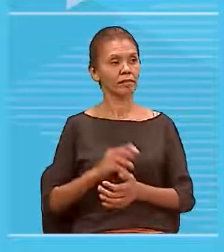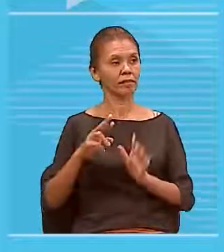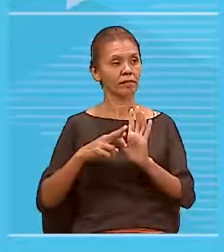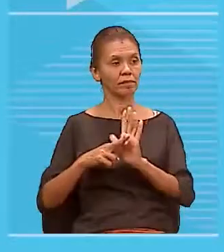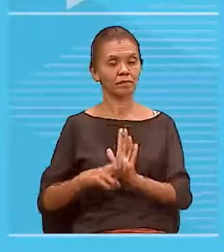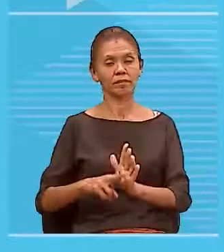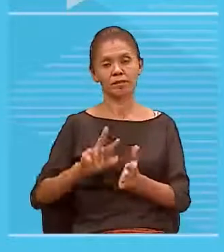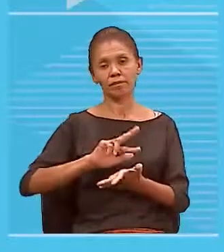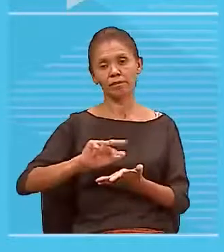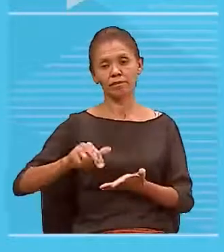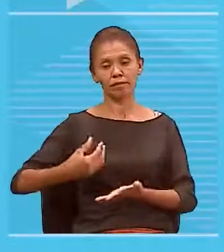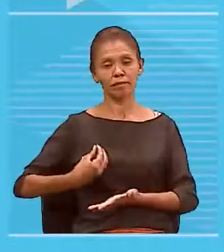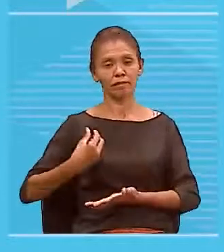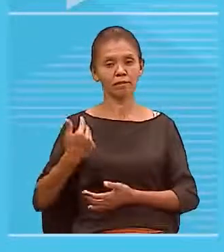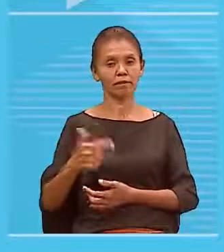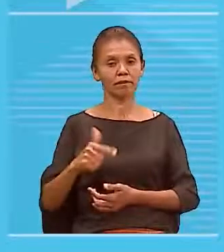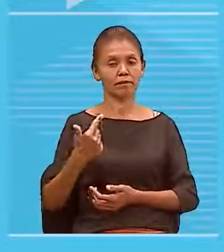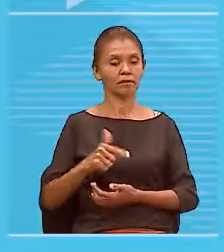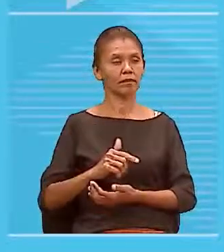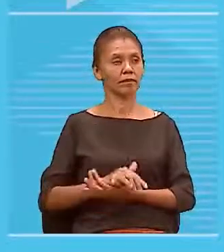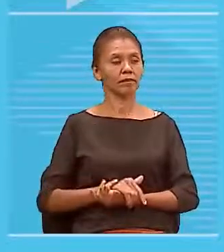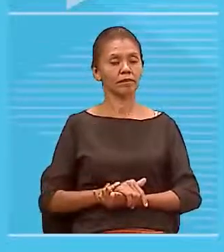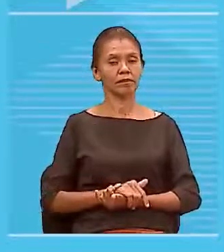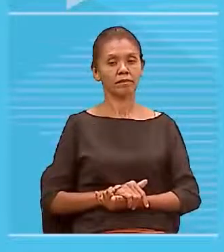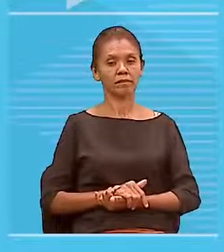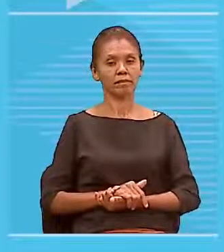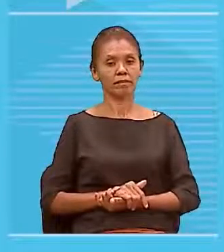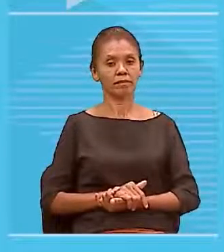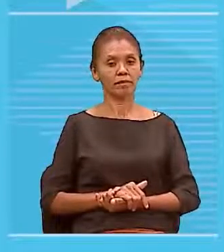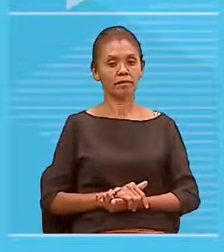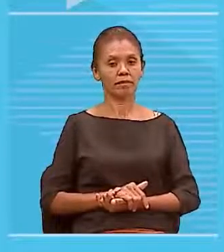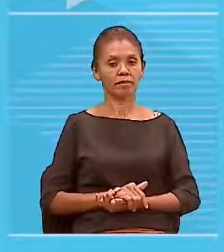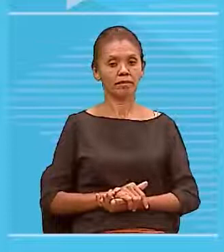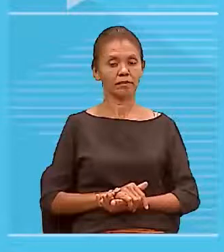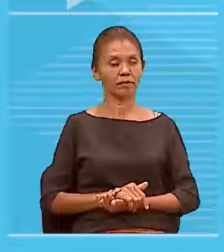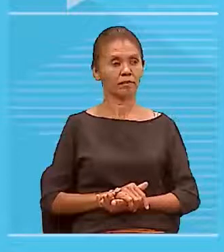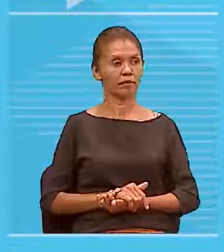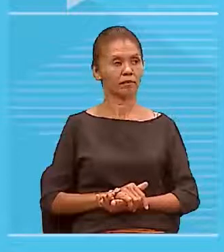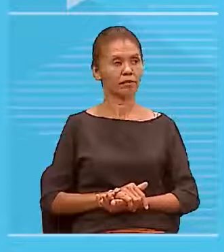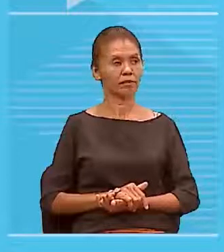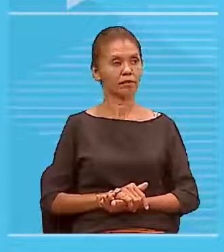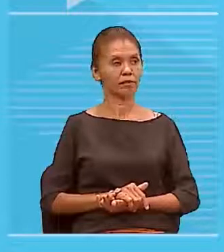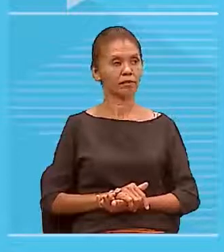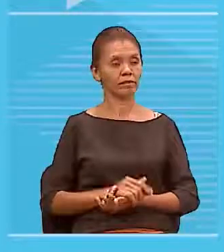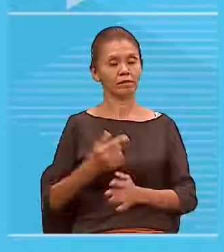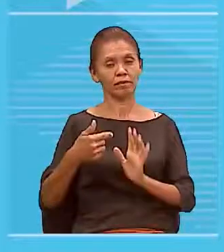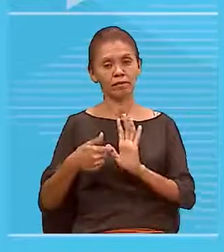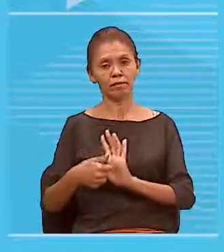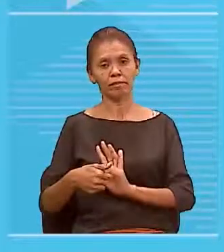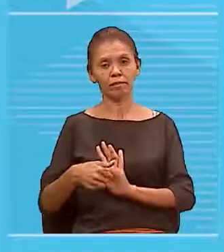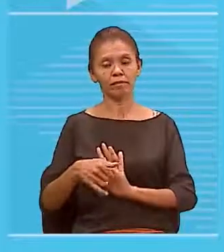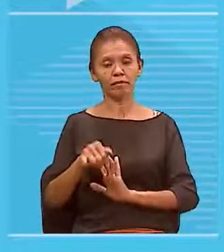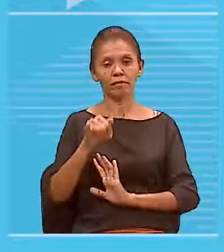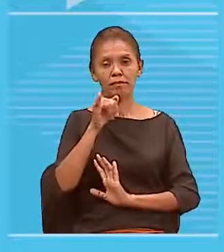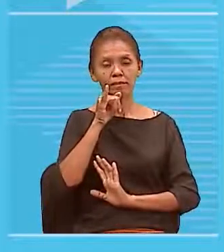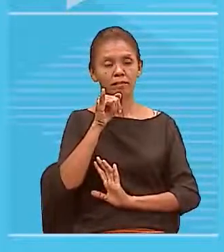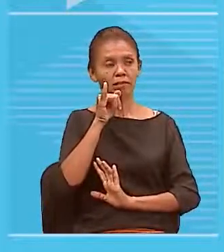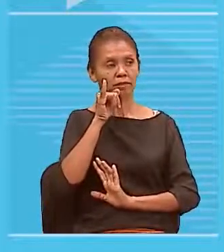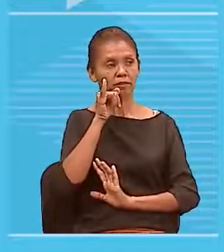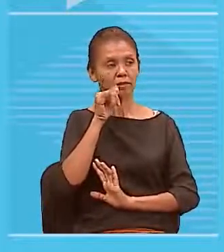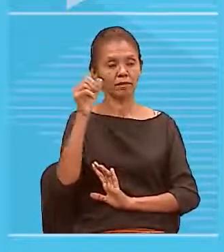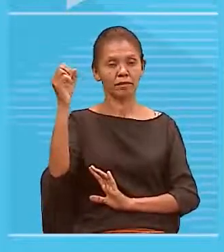seres não vivos quando a gente apresenta, né? Aí, como exemplos, a